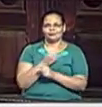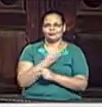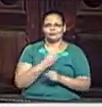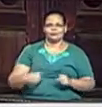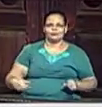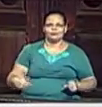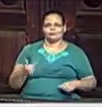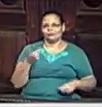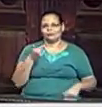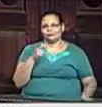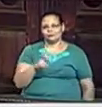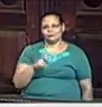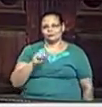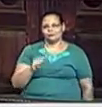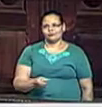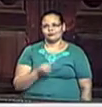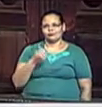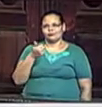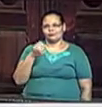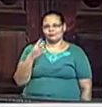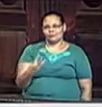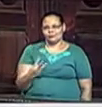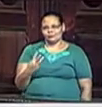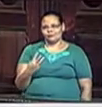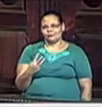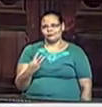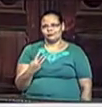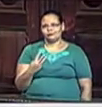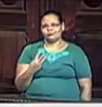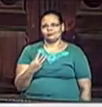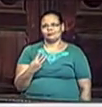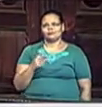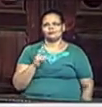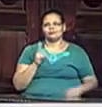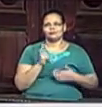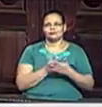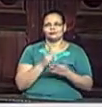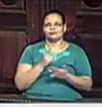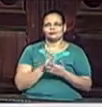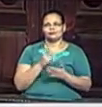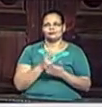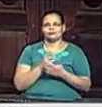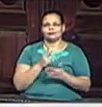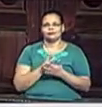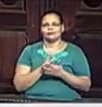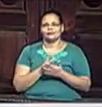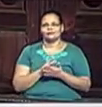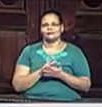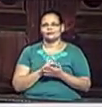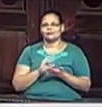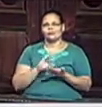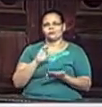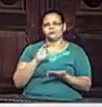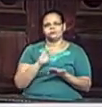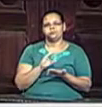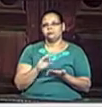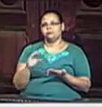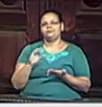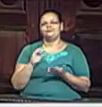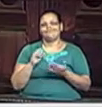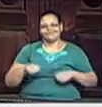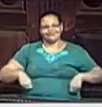a 25,13%. Assim mesmo, com um volume imenso